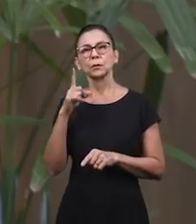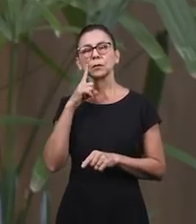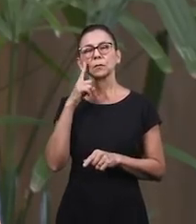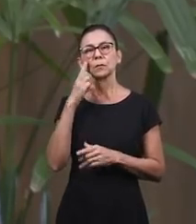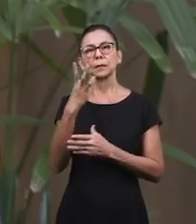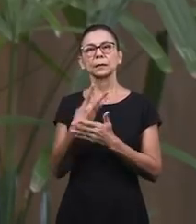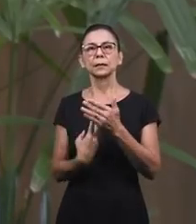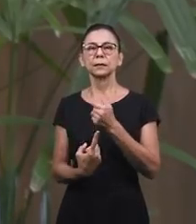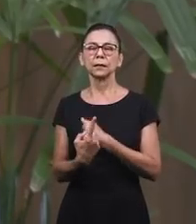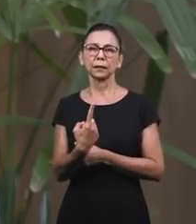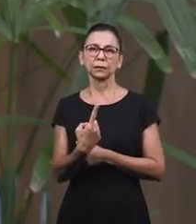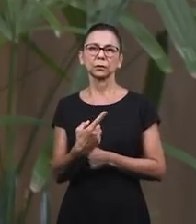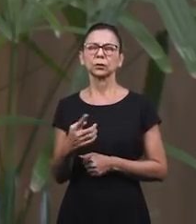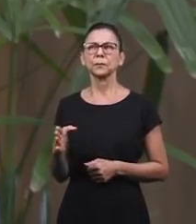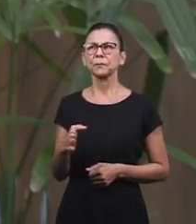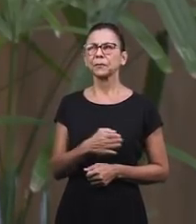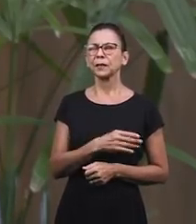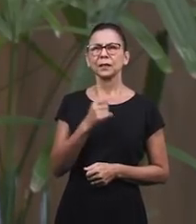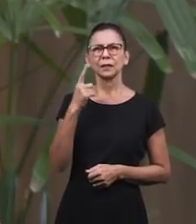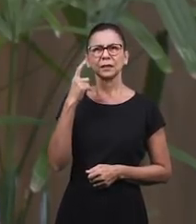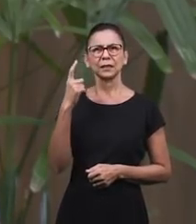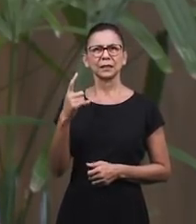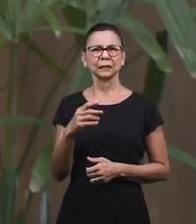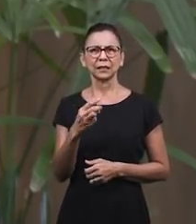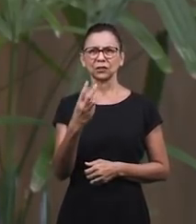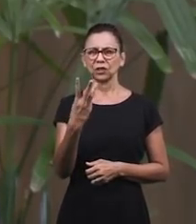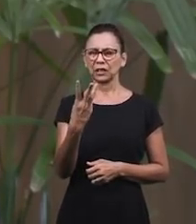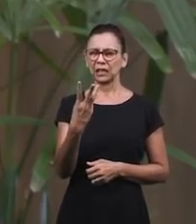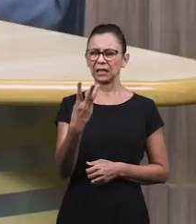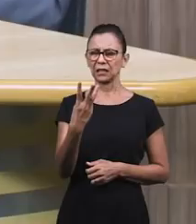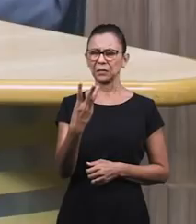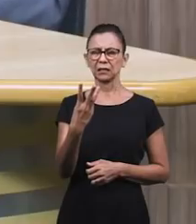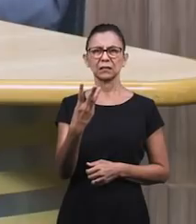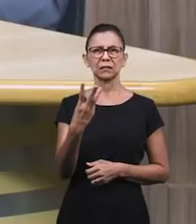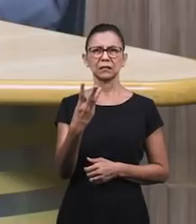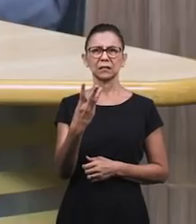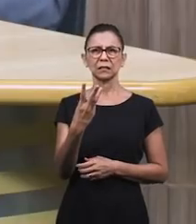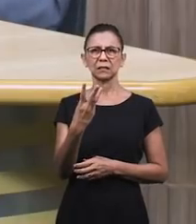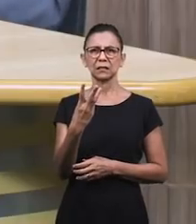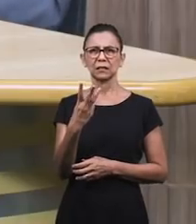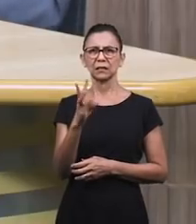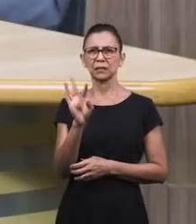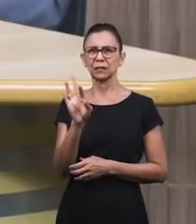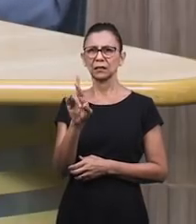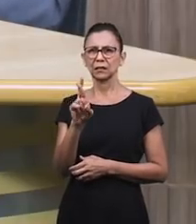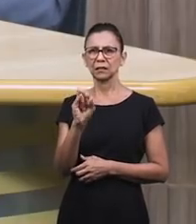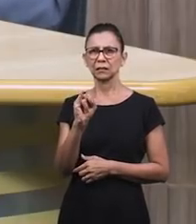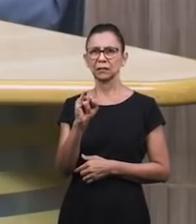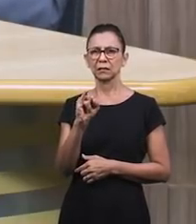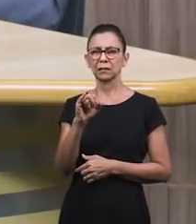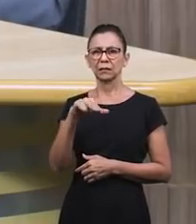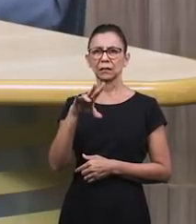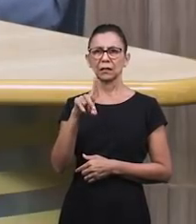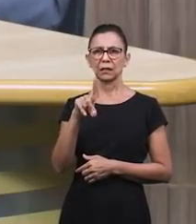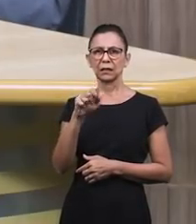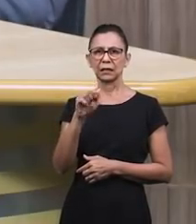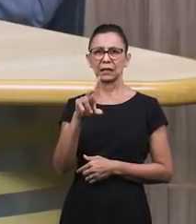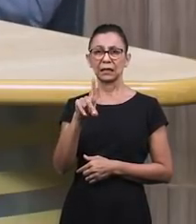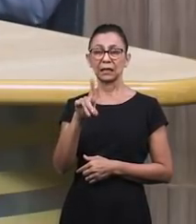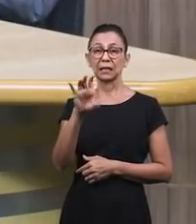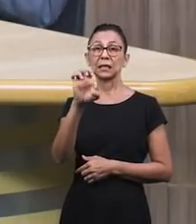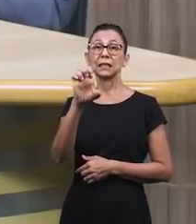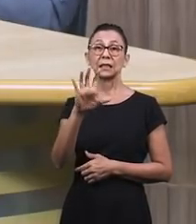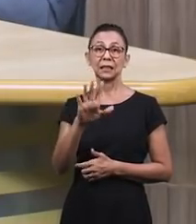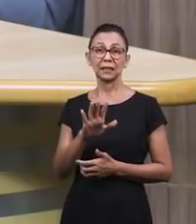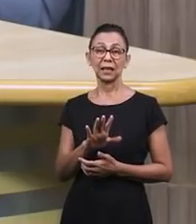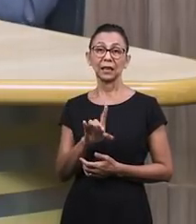Trindade, isso é interessante, você sempre fala Trindade de três, não é isso mesmo? Tem esse detalhe também. Trindade são quantos? São três. Então a Bíblia,